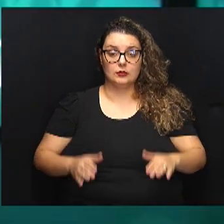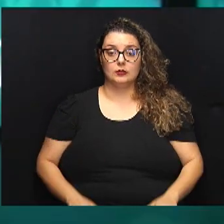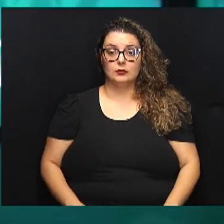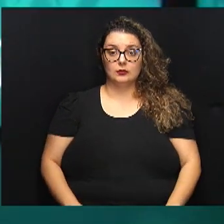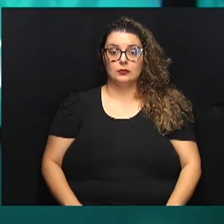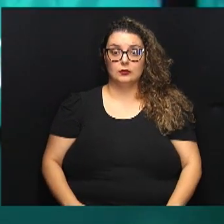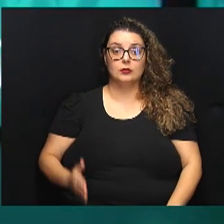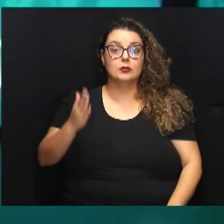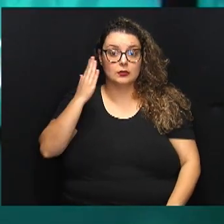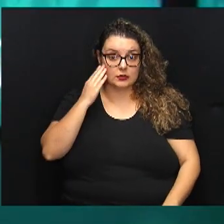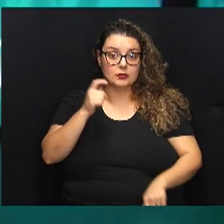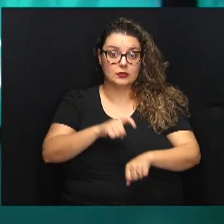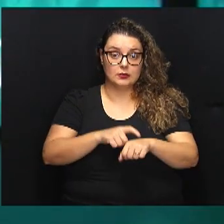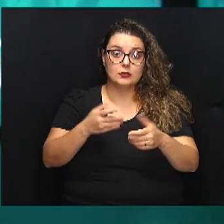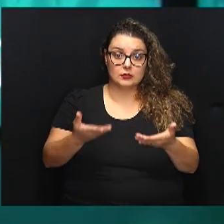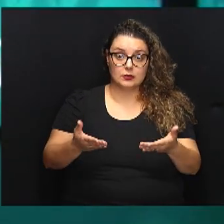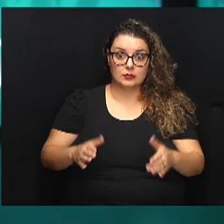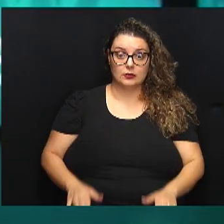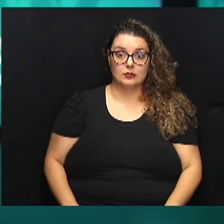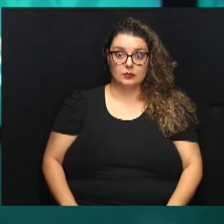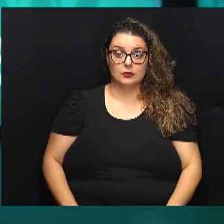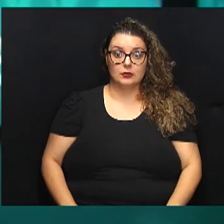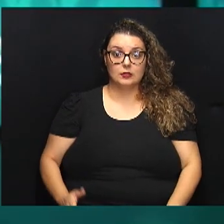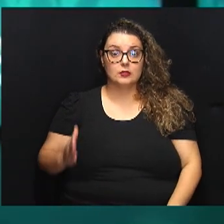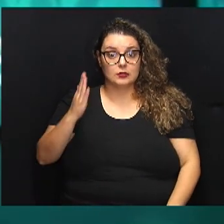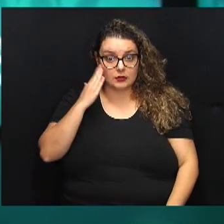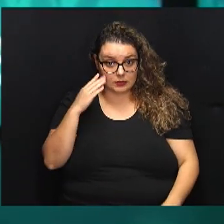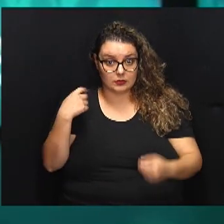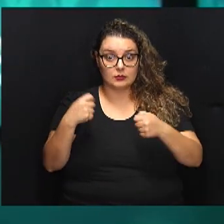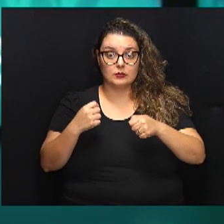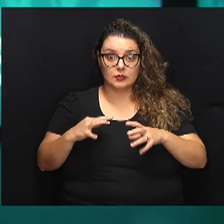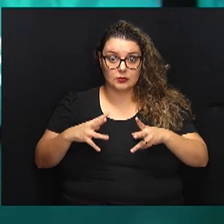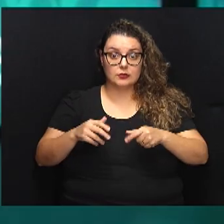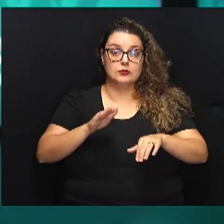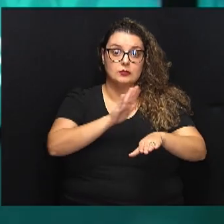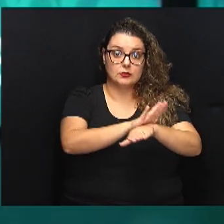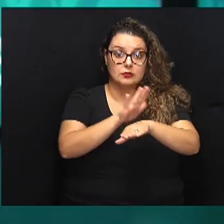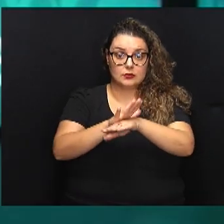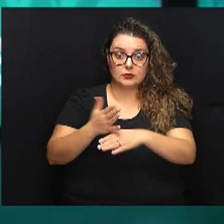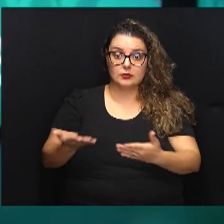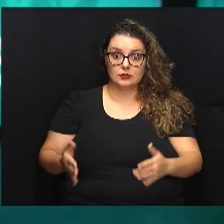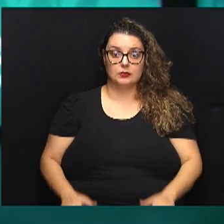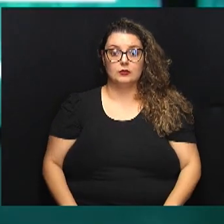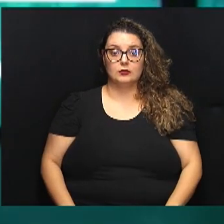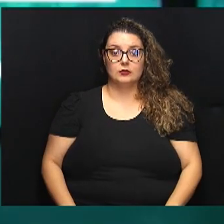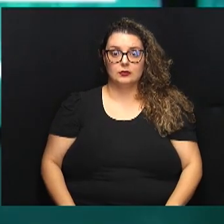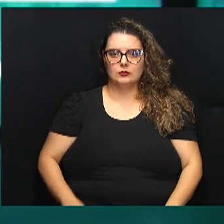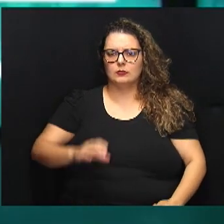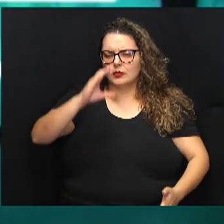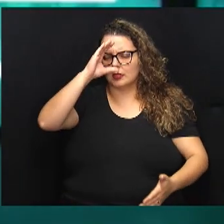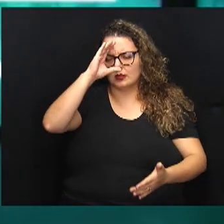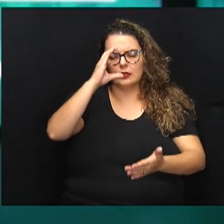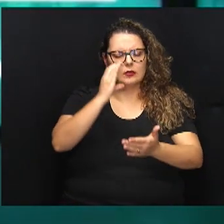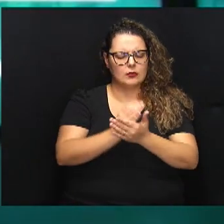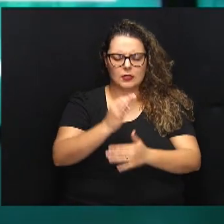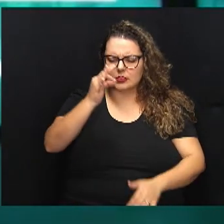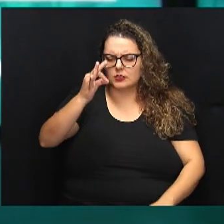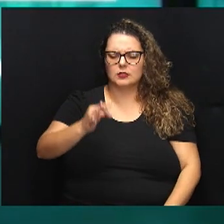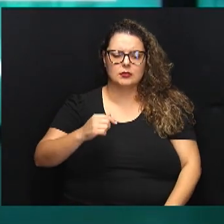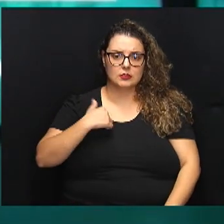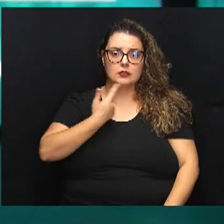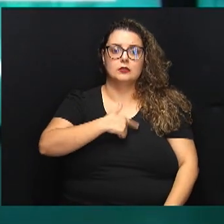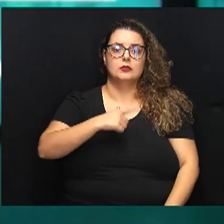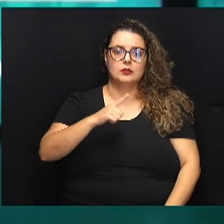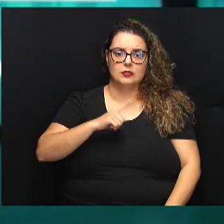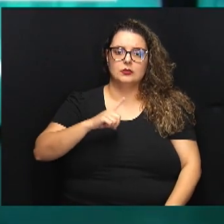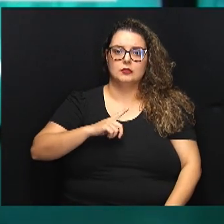sei do momento, sei que iremos precisar de todos neste momento, mas com muita confiança e convicção que a gente tem